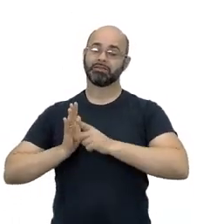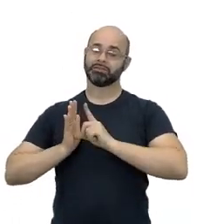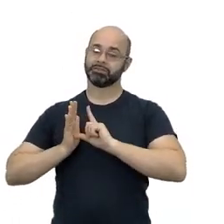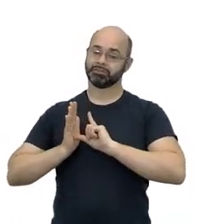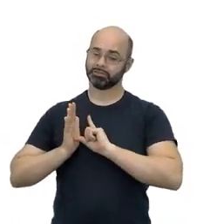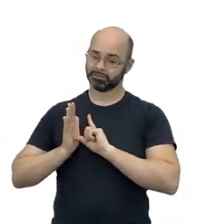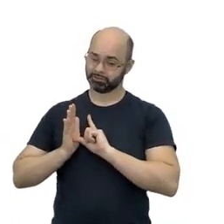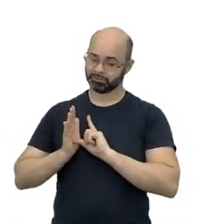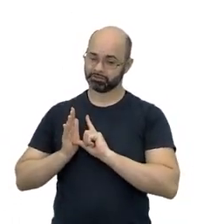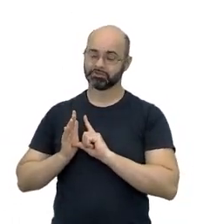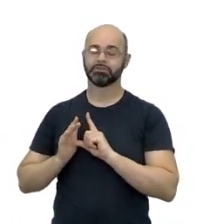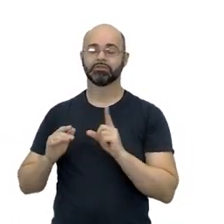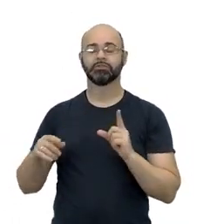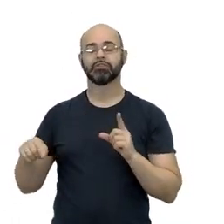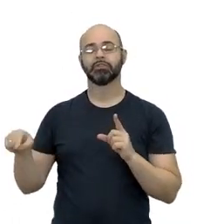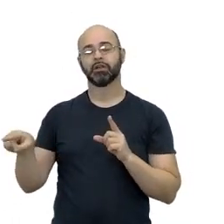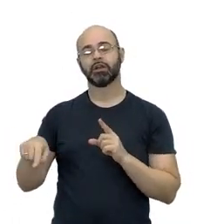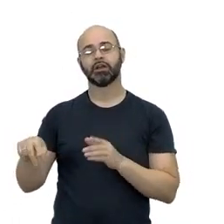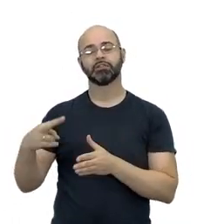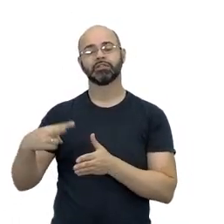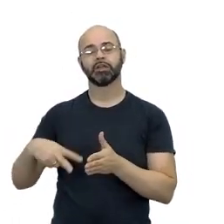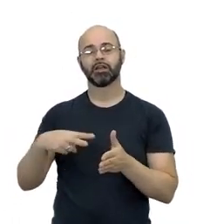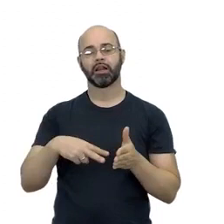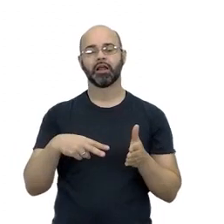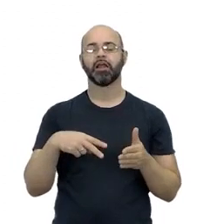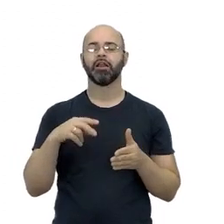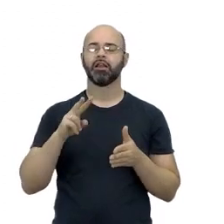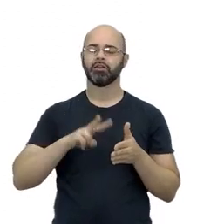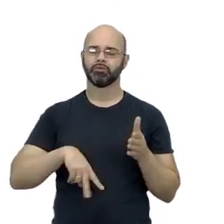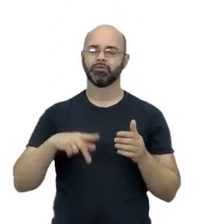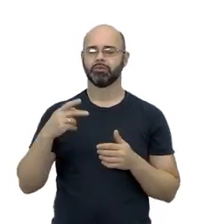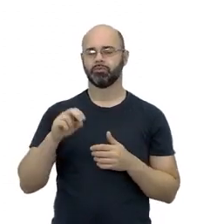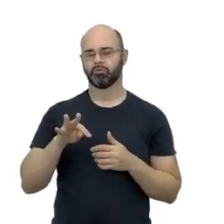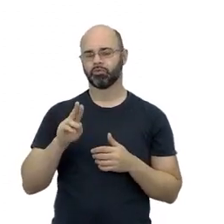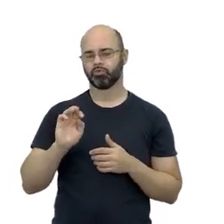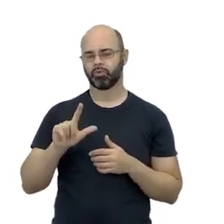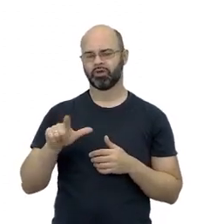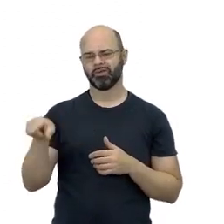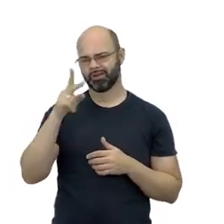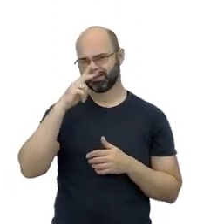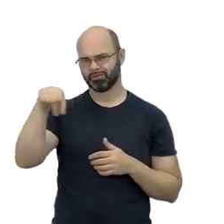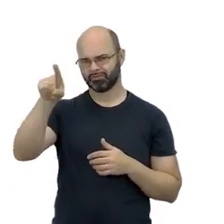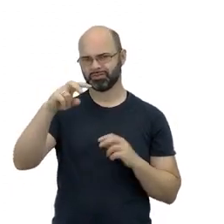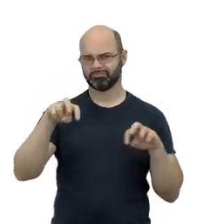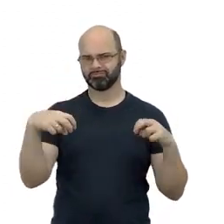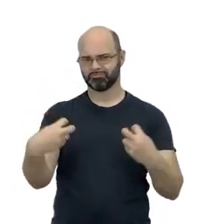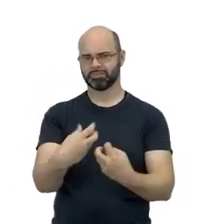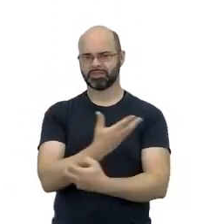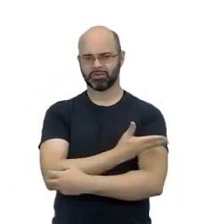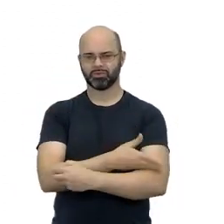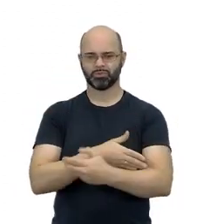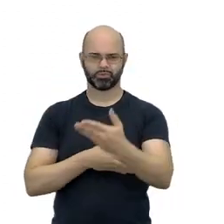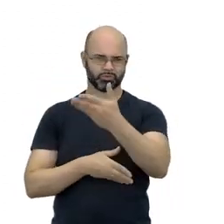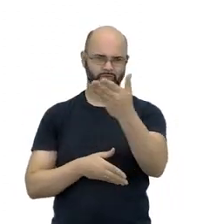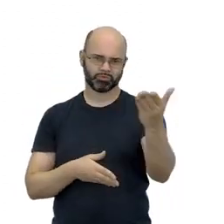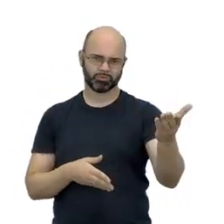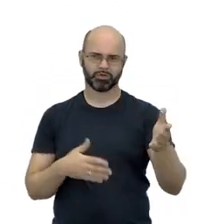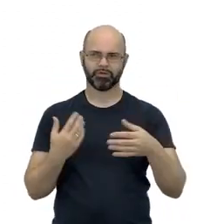que vocês façam roda de notícia com os seus estudantes. Uma leitura pontual de uma notícia ou de